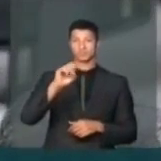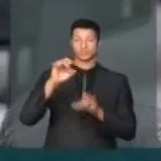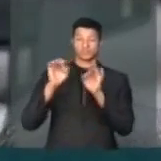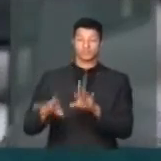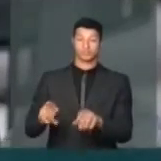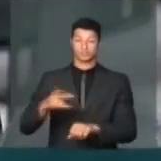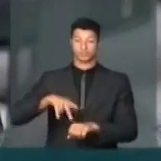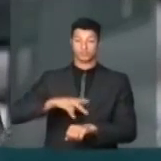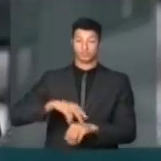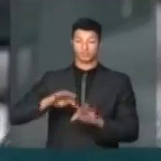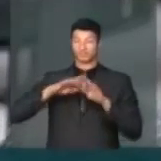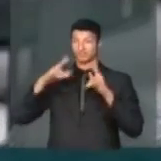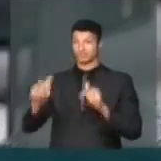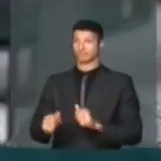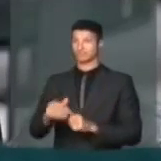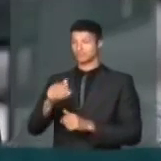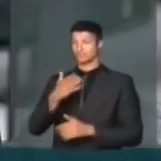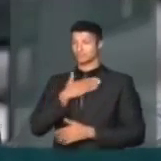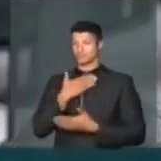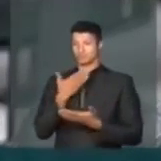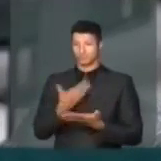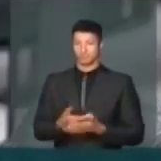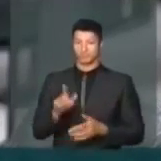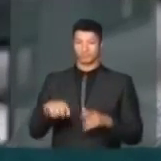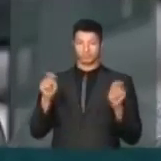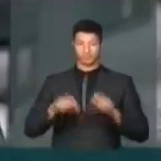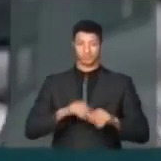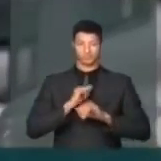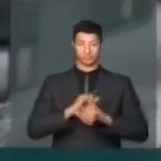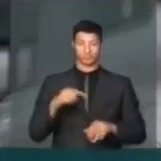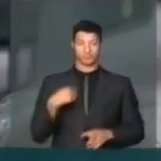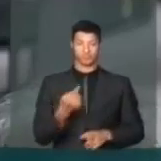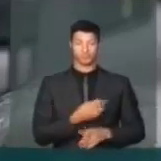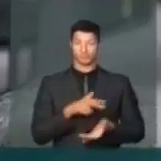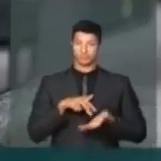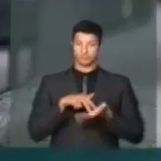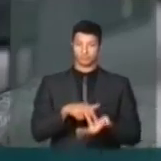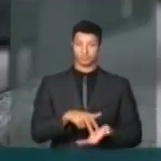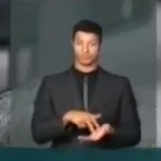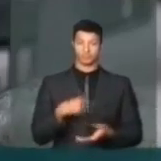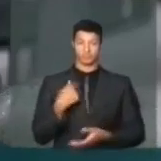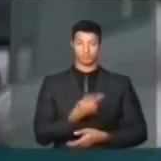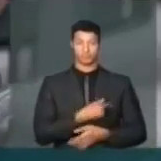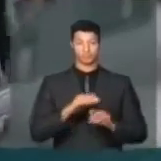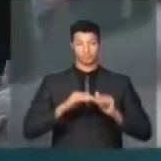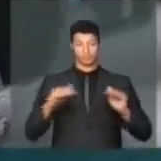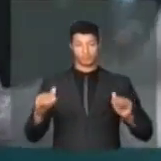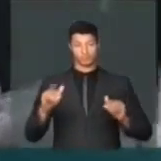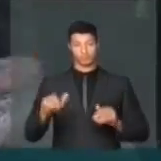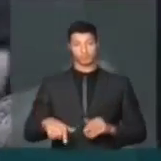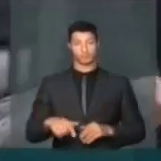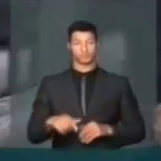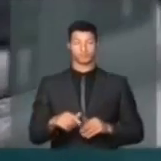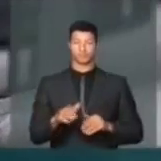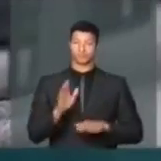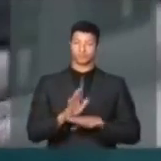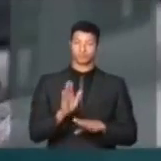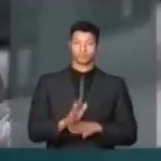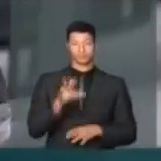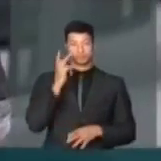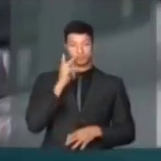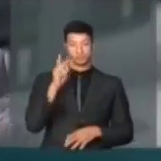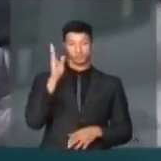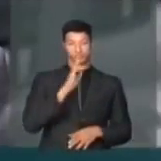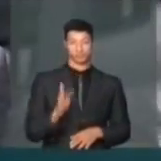deixa o país inteiro atônito. É preciso dizer que a nossa posição, de nossa bancada, é de contribuir para